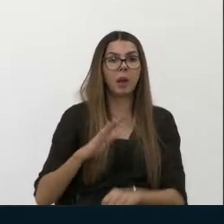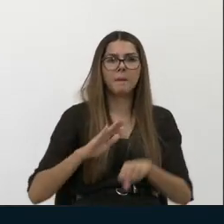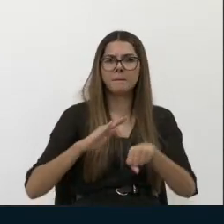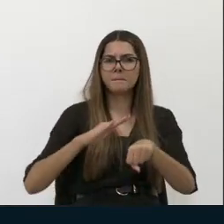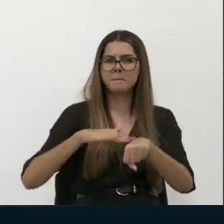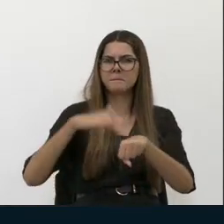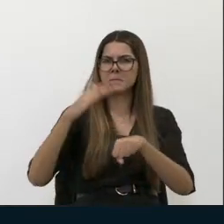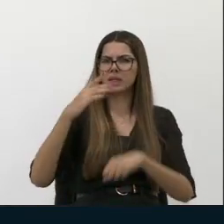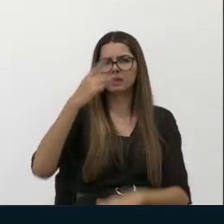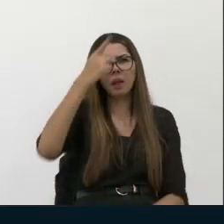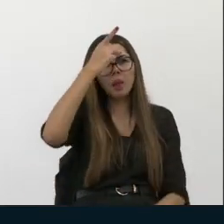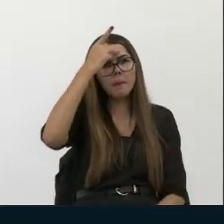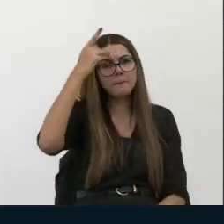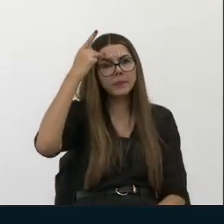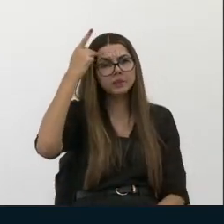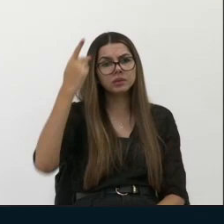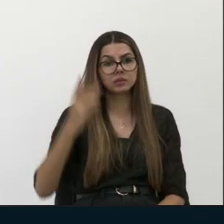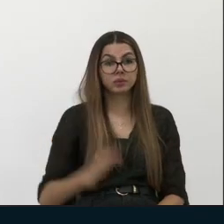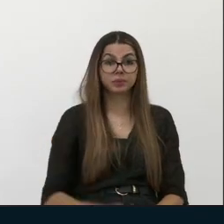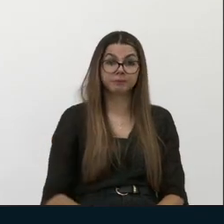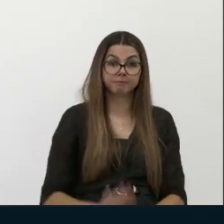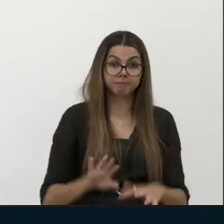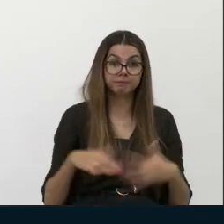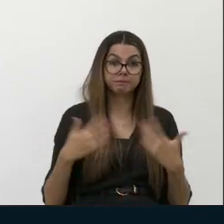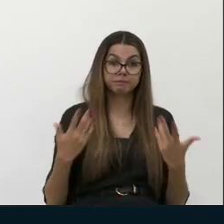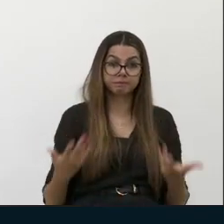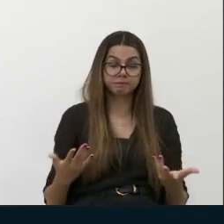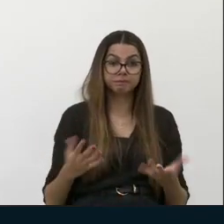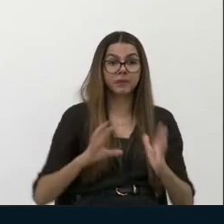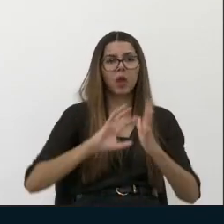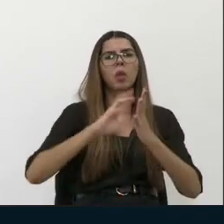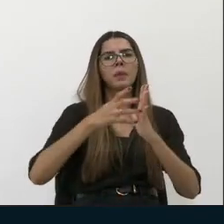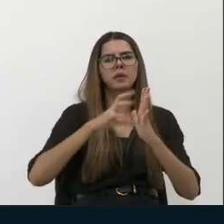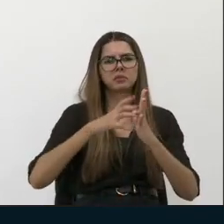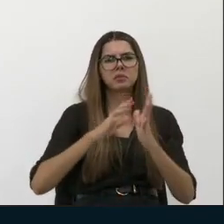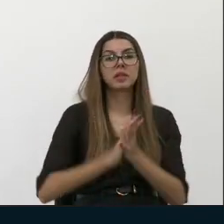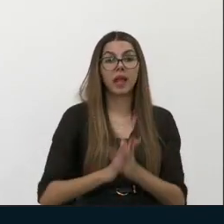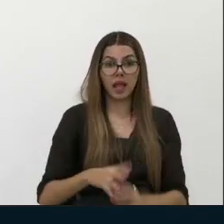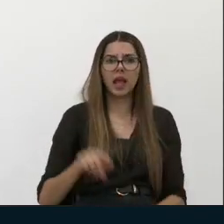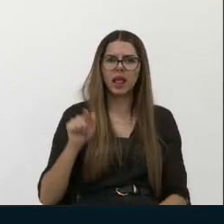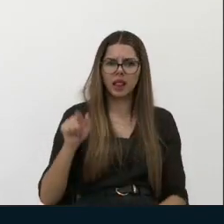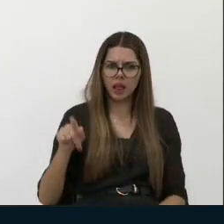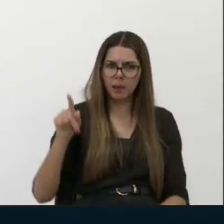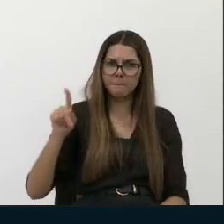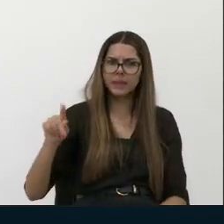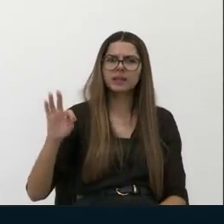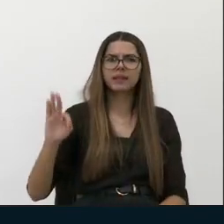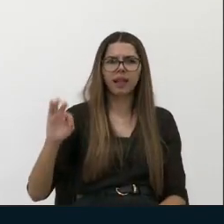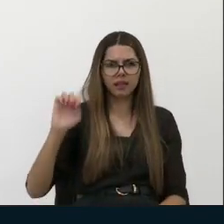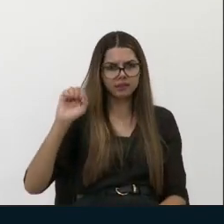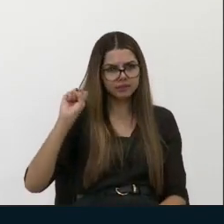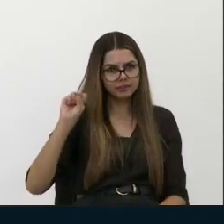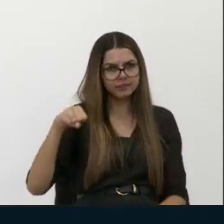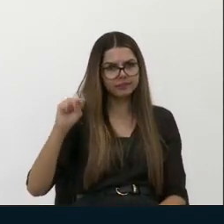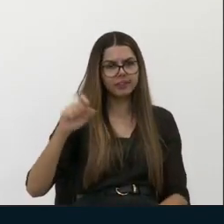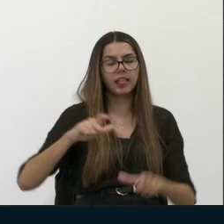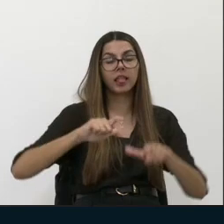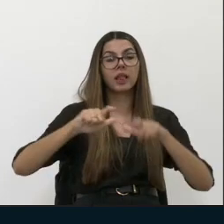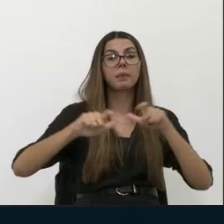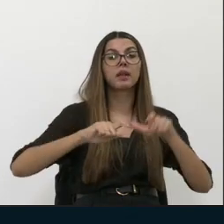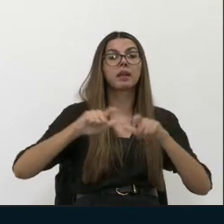as pessoas. É isso, independente do partido, e ele é do PT, sim, é do Partido dos Trabalhadores,